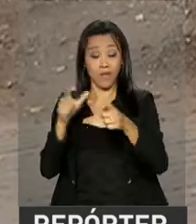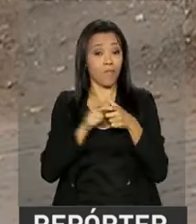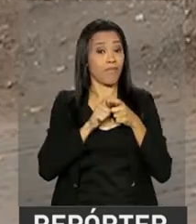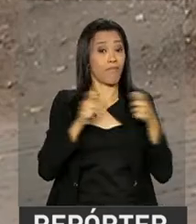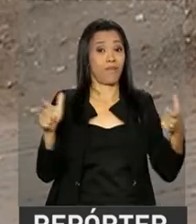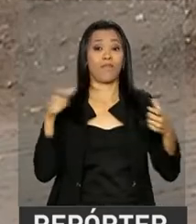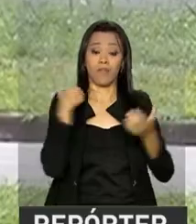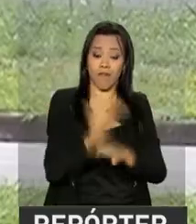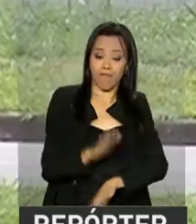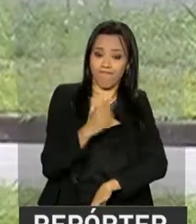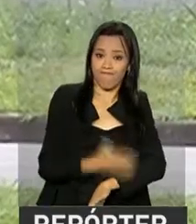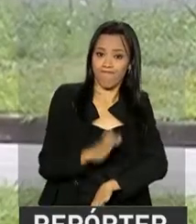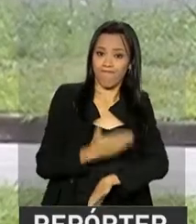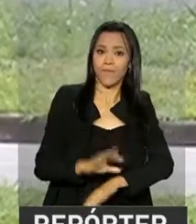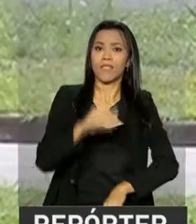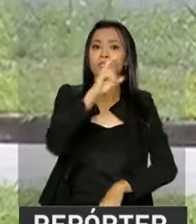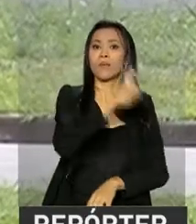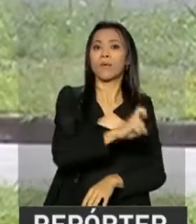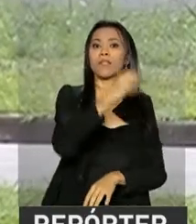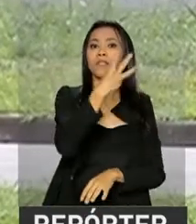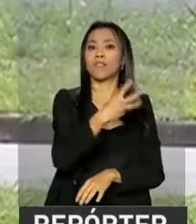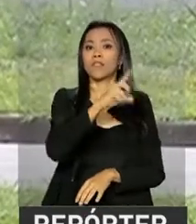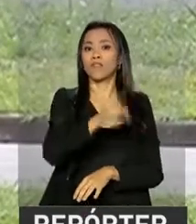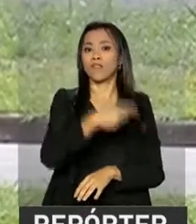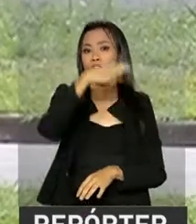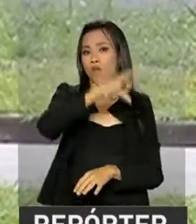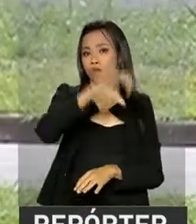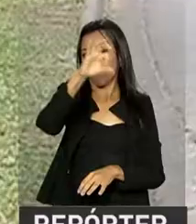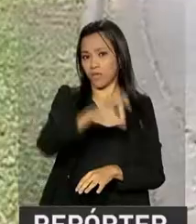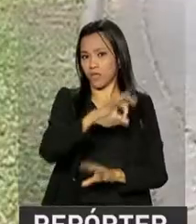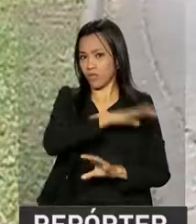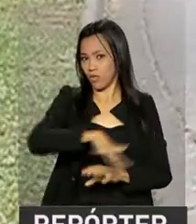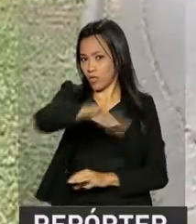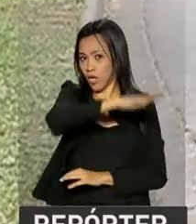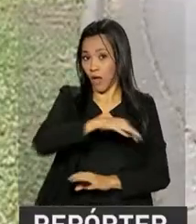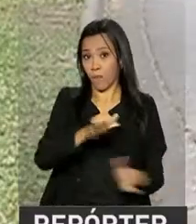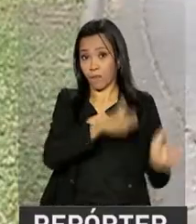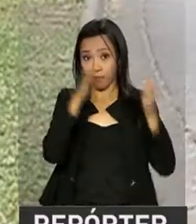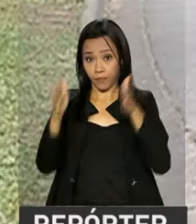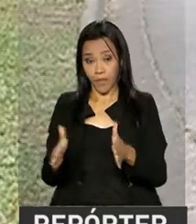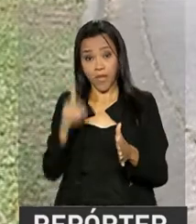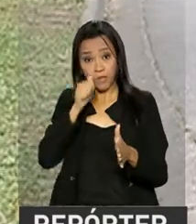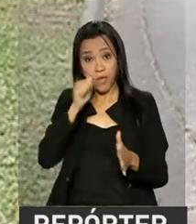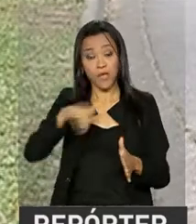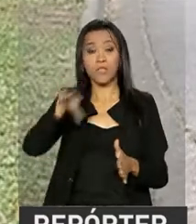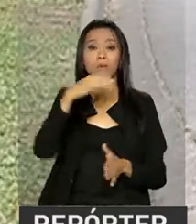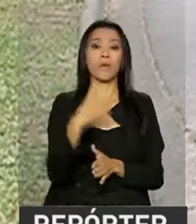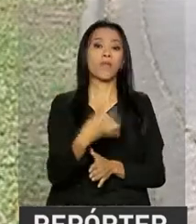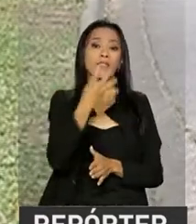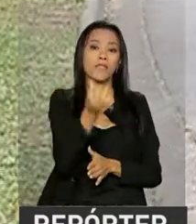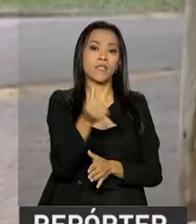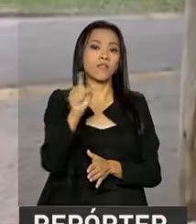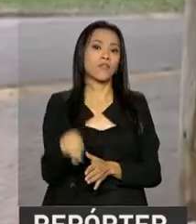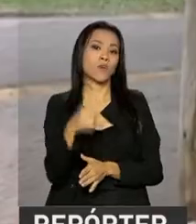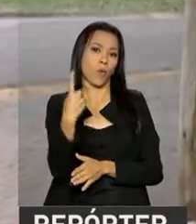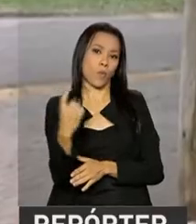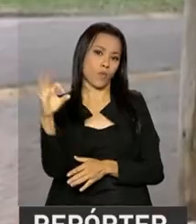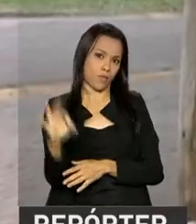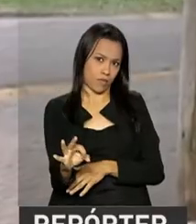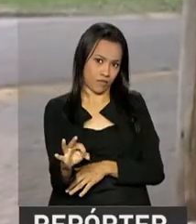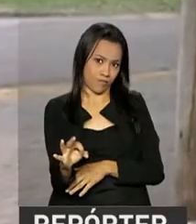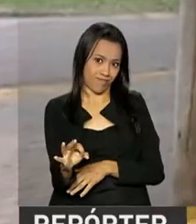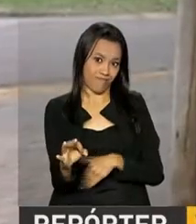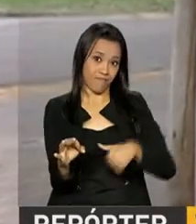atividades físicas 53,9 por cento do total as mulheres somam 46,1 por cento é curioso